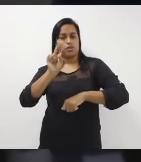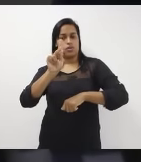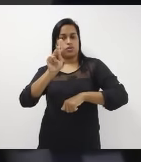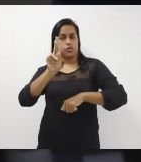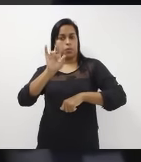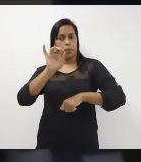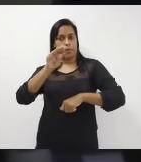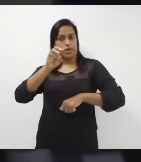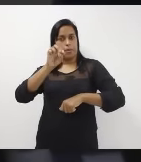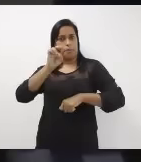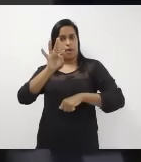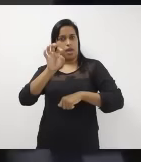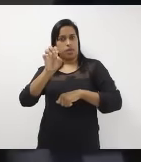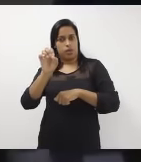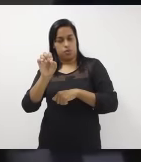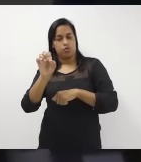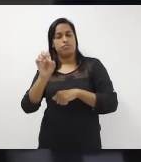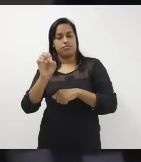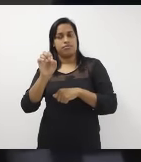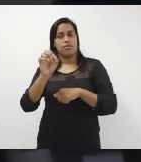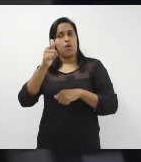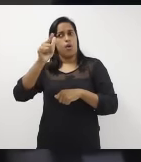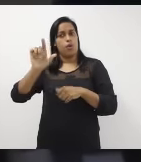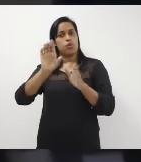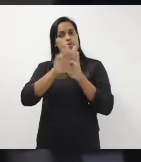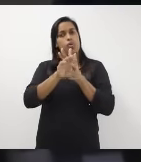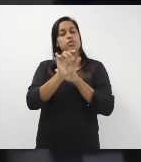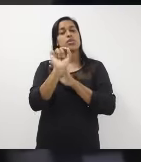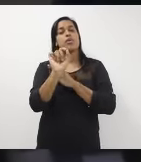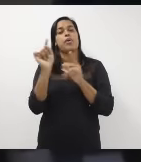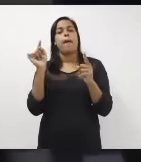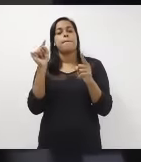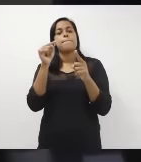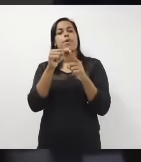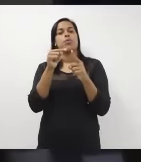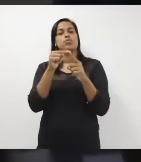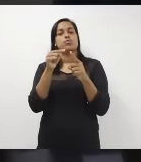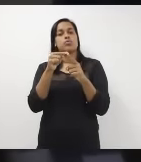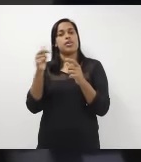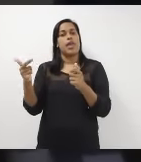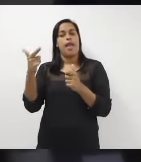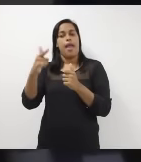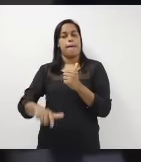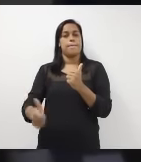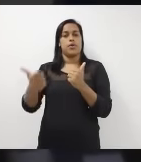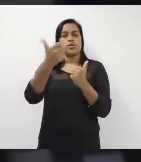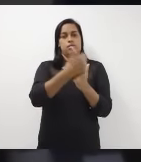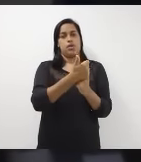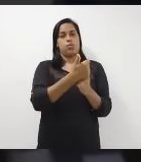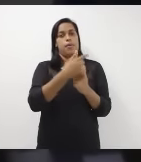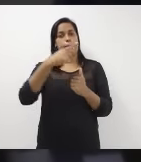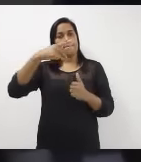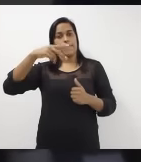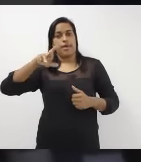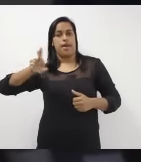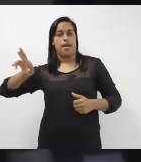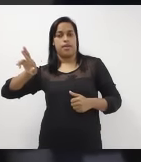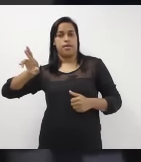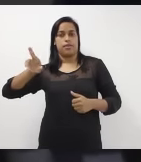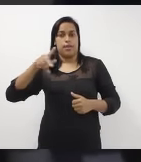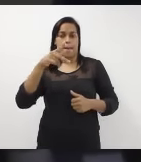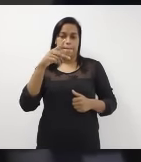Outro conceito importante que nós vamos ver é o ponto de reposição, que a sigla é PR. O